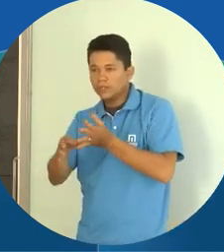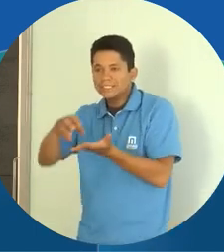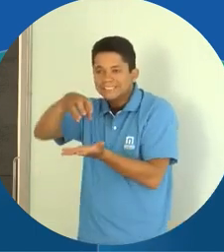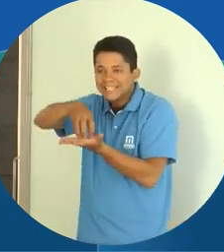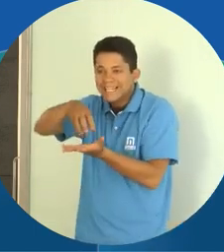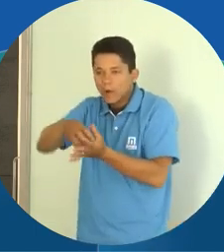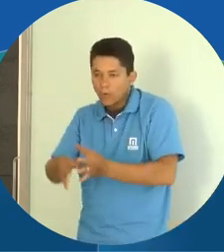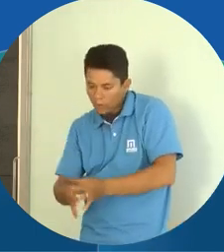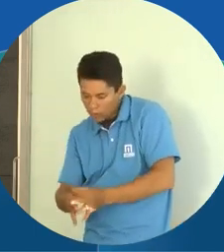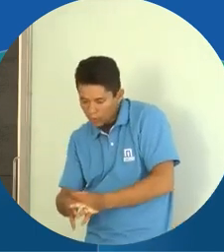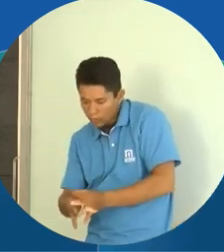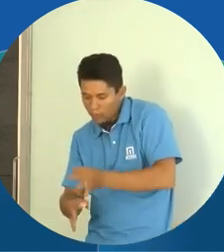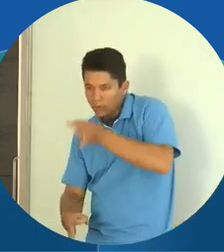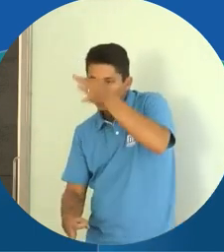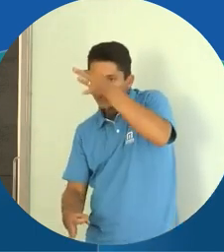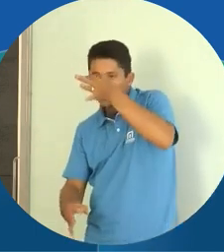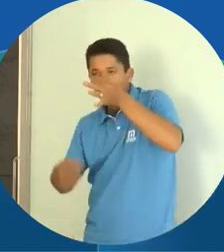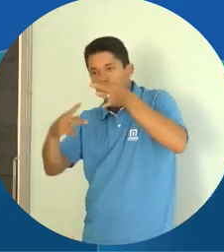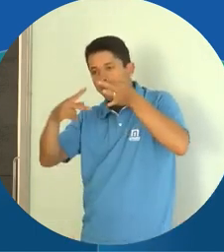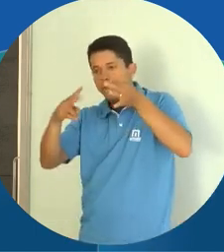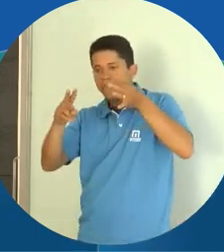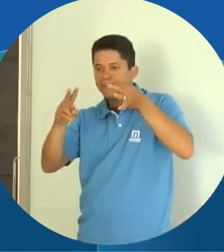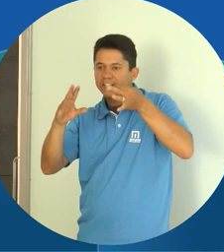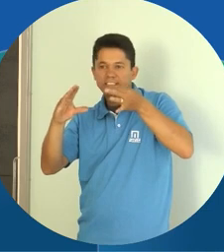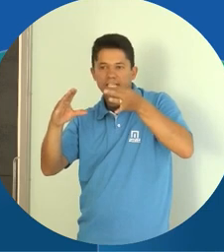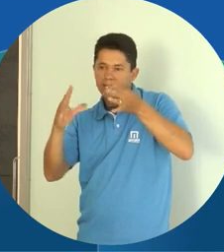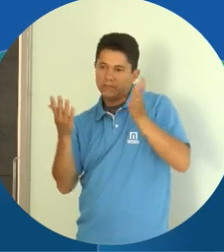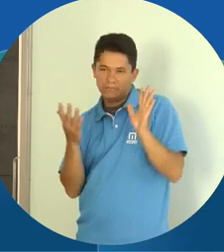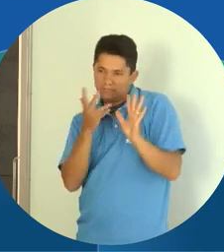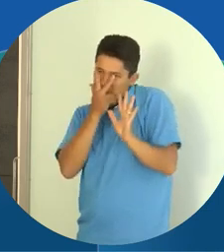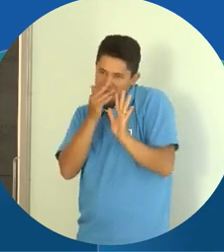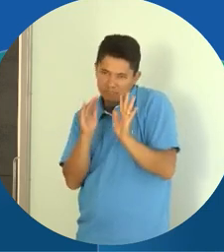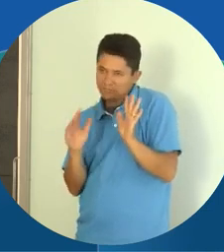que é um tubo de PVC com machetes, que,